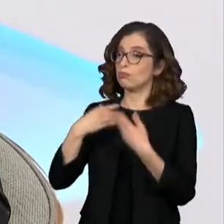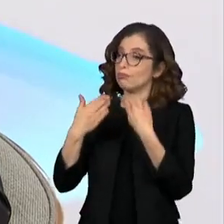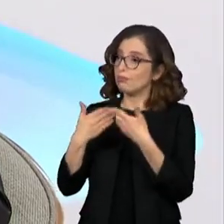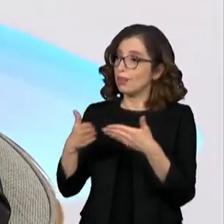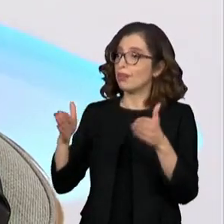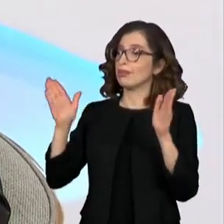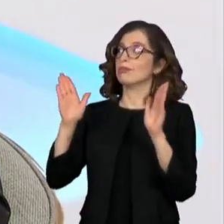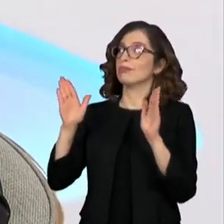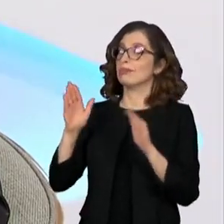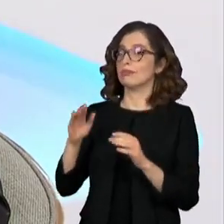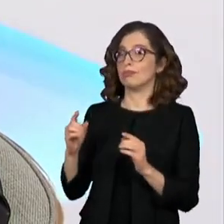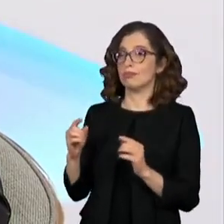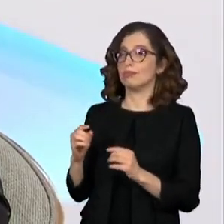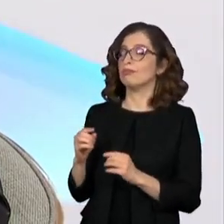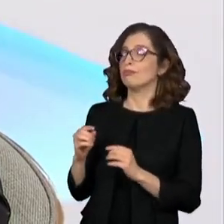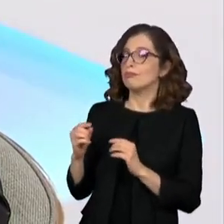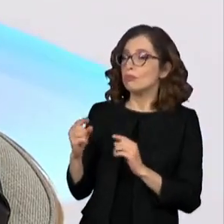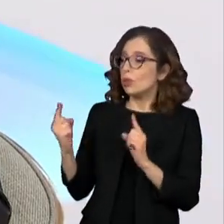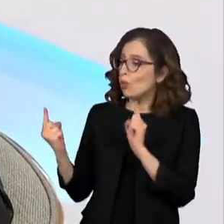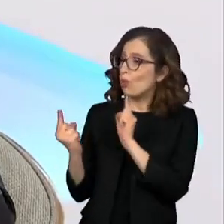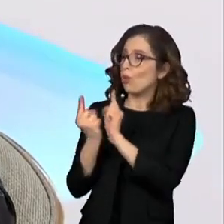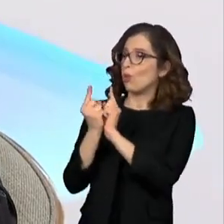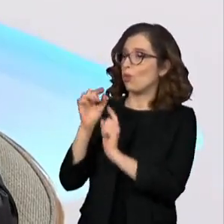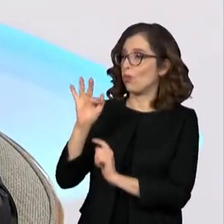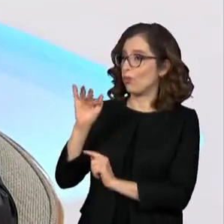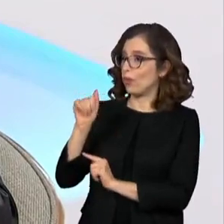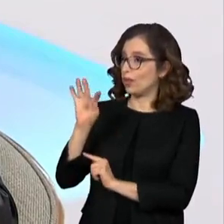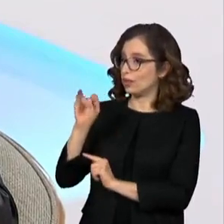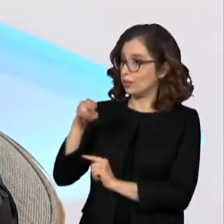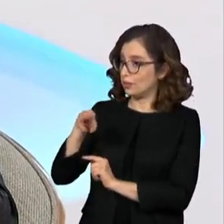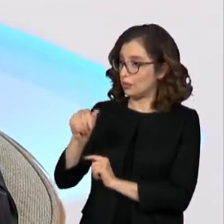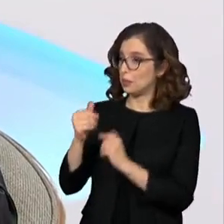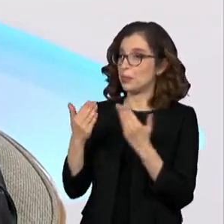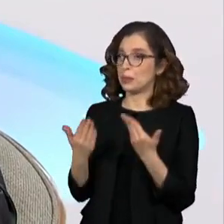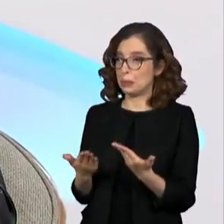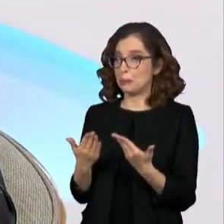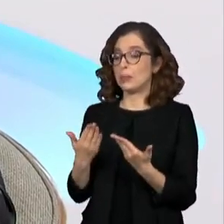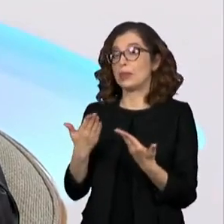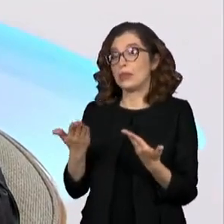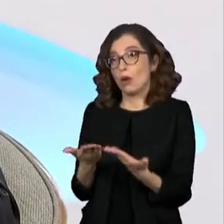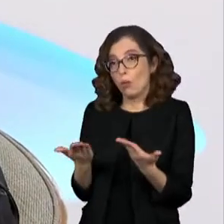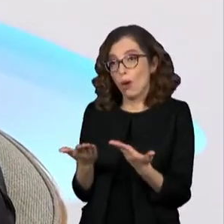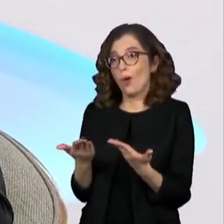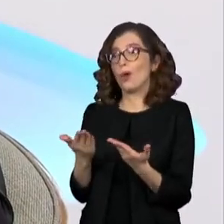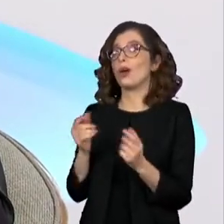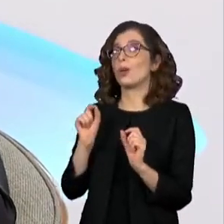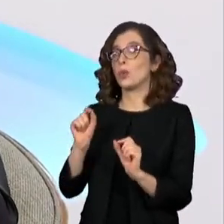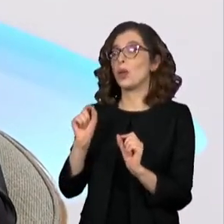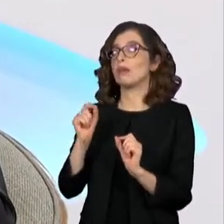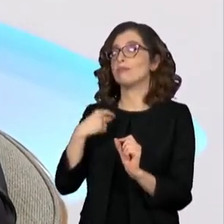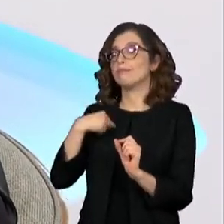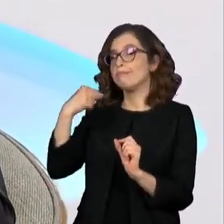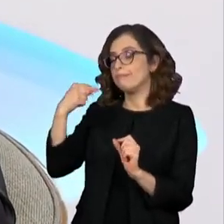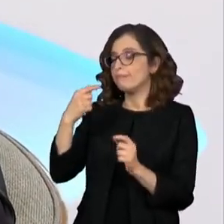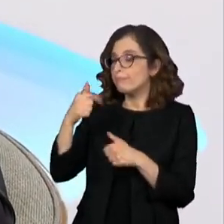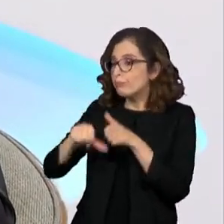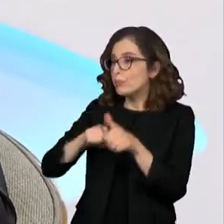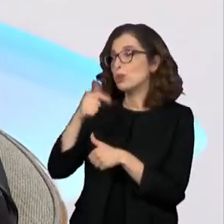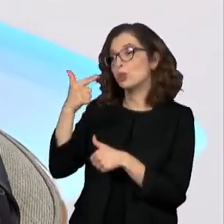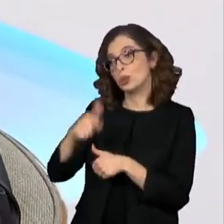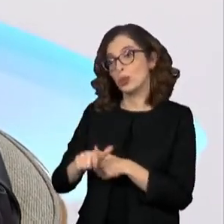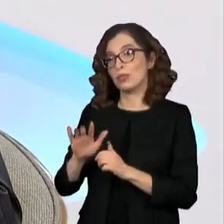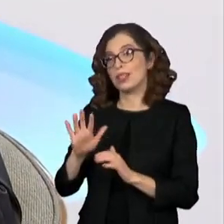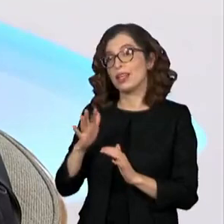que no fundo, no fundo, isso todo mundo vê como uma grande coragem, eu vejo como um medo. Um medo da